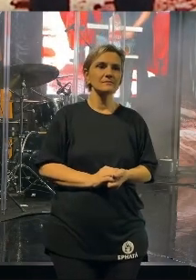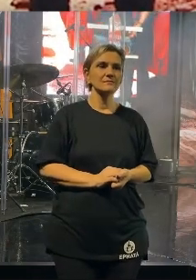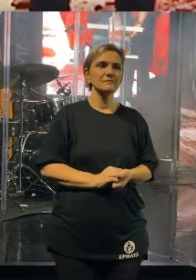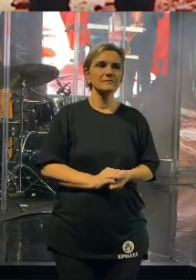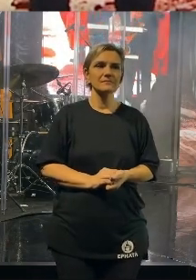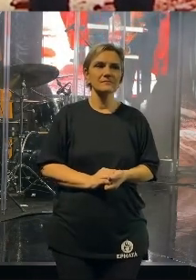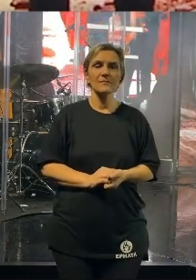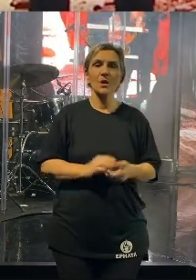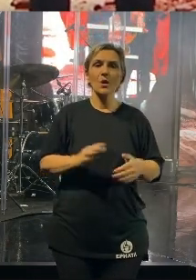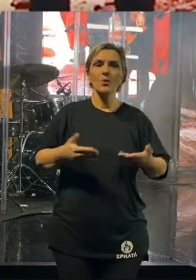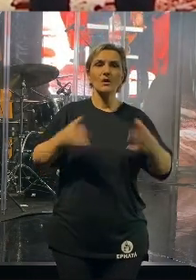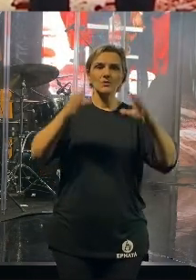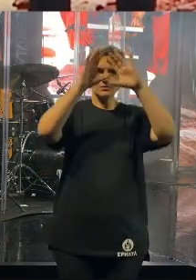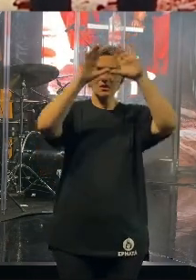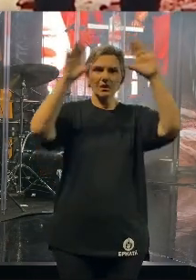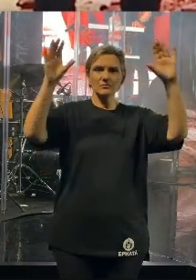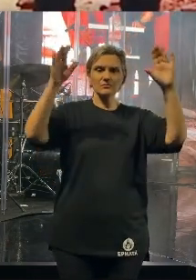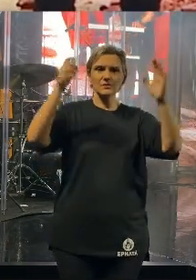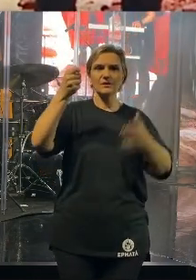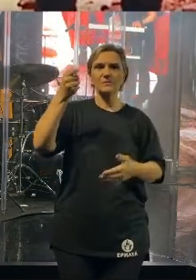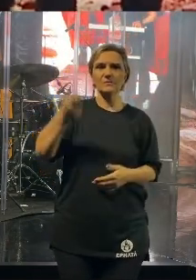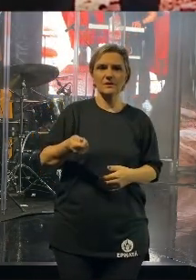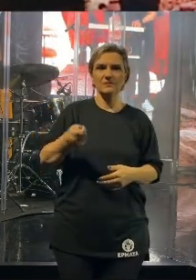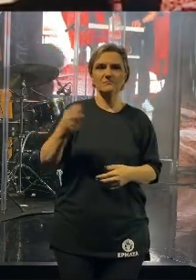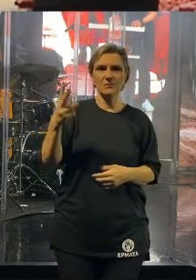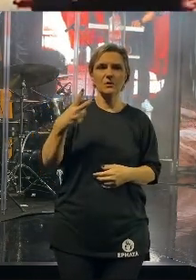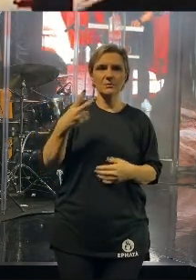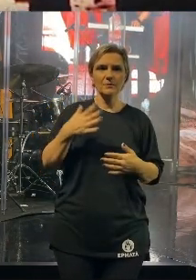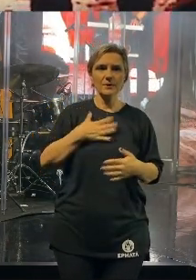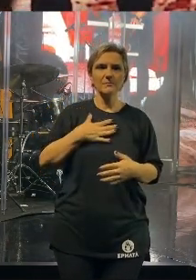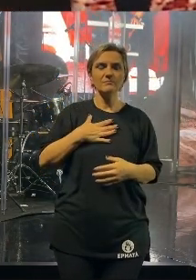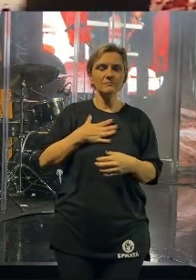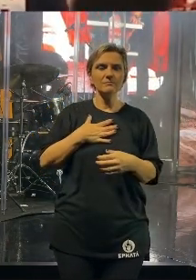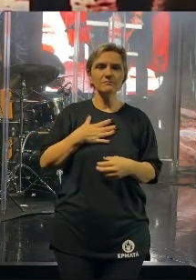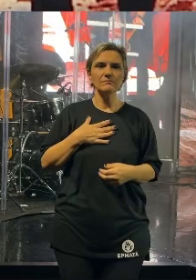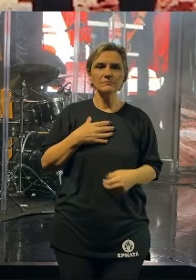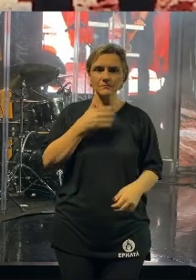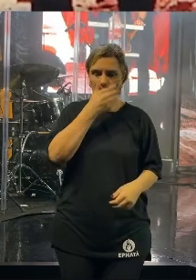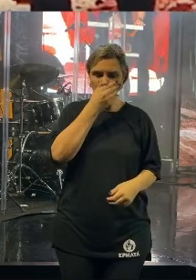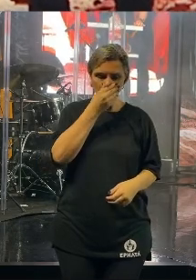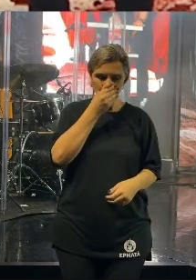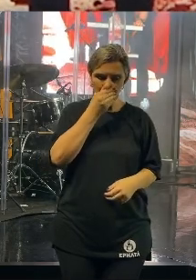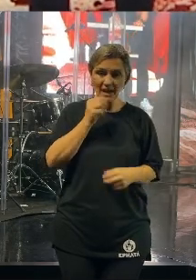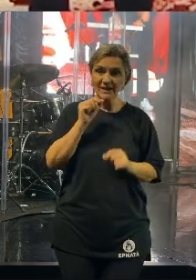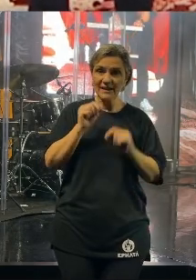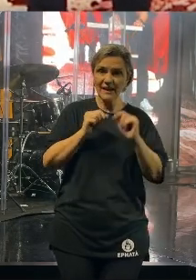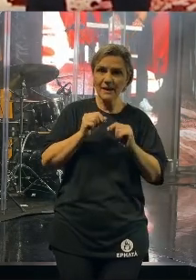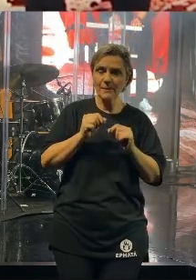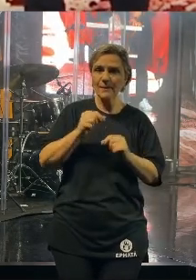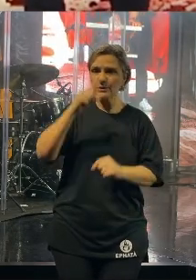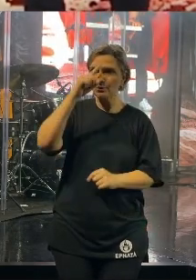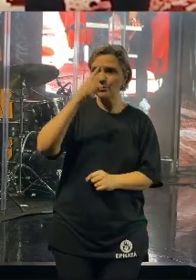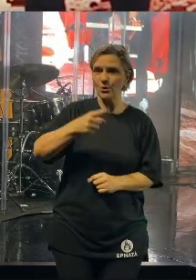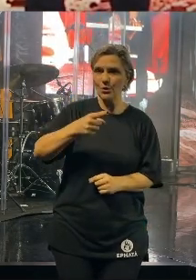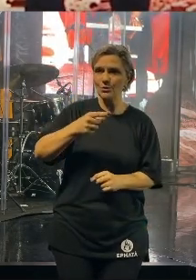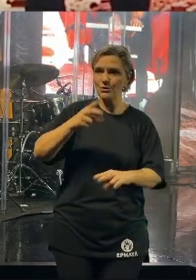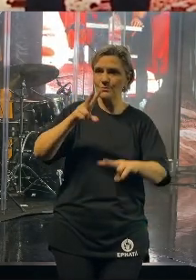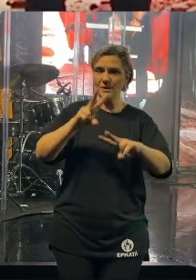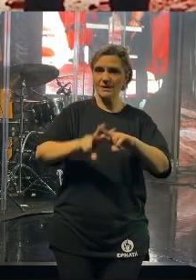Quando os céus determinam, olha para mim, até quem mandou te prender